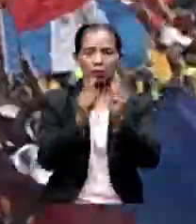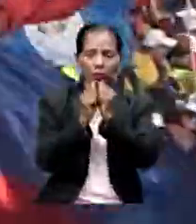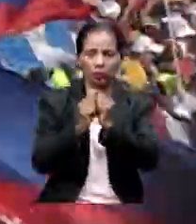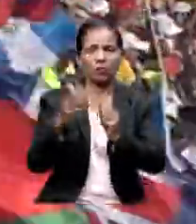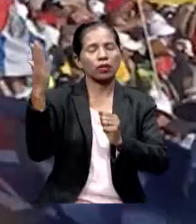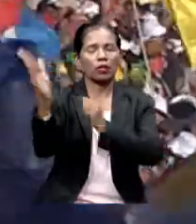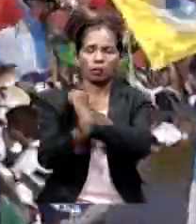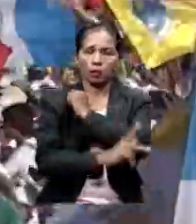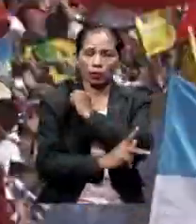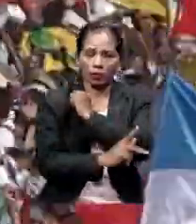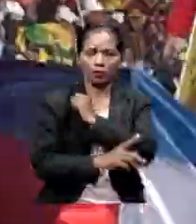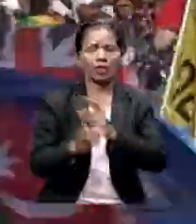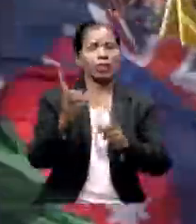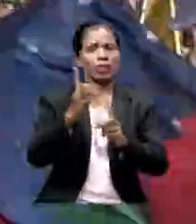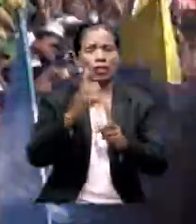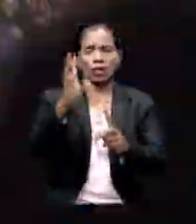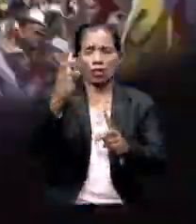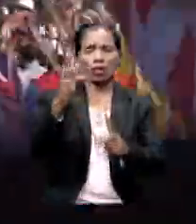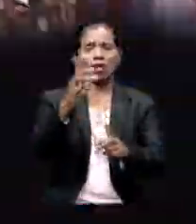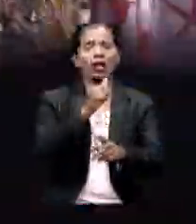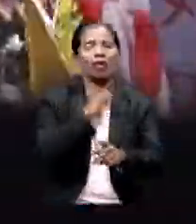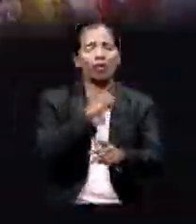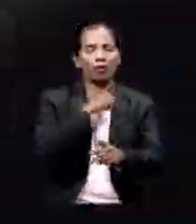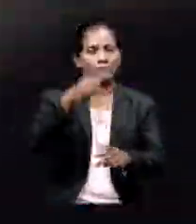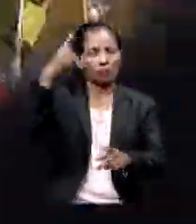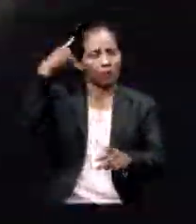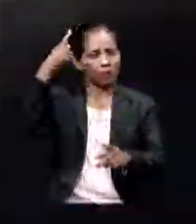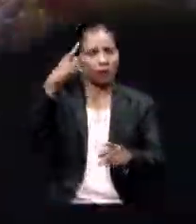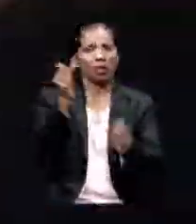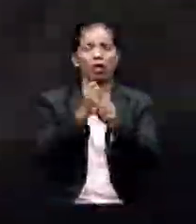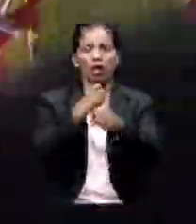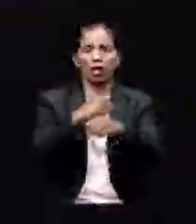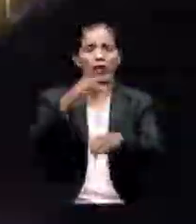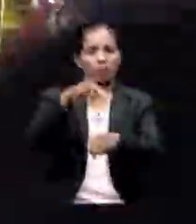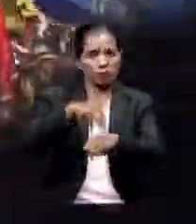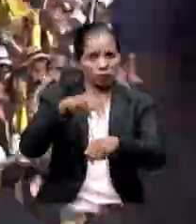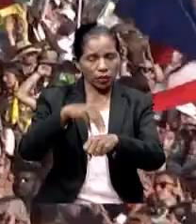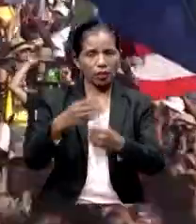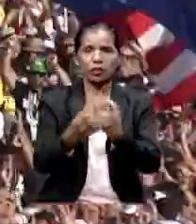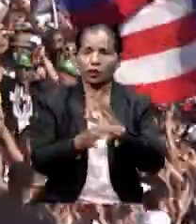Lisboa. E a Loronem, Papa se preside missa, onde encerra a Jornada Mundial de Juventude, no